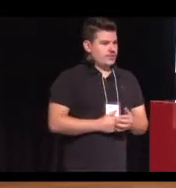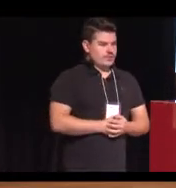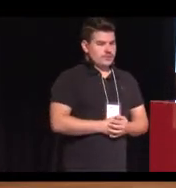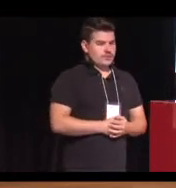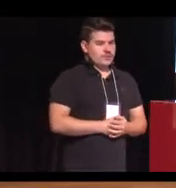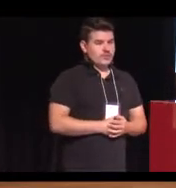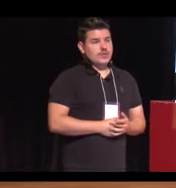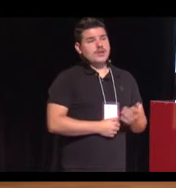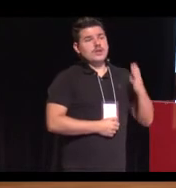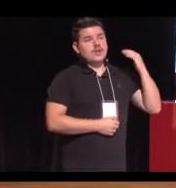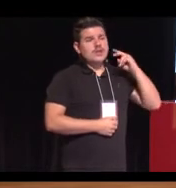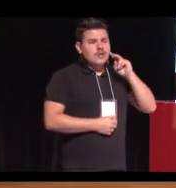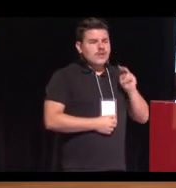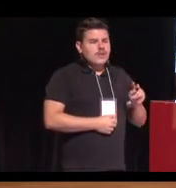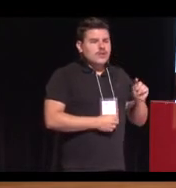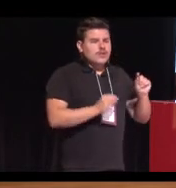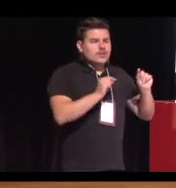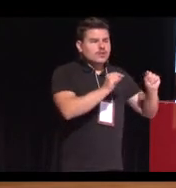Como eles viam